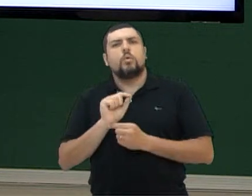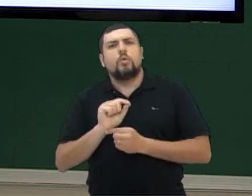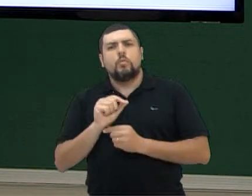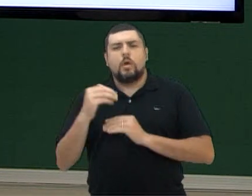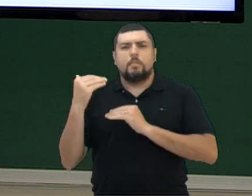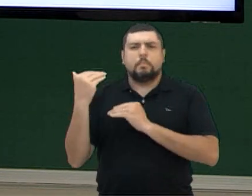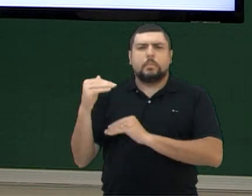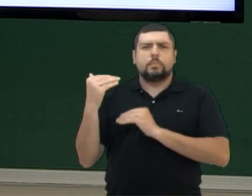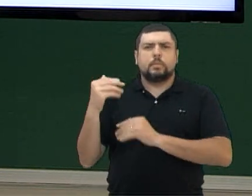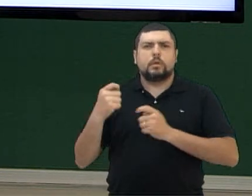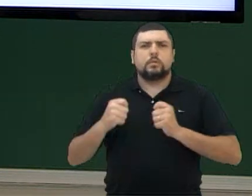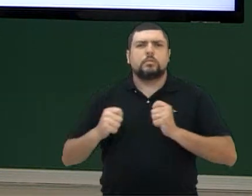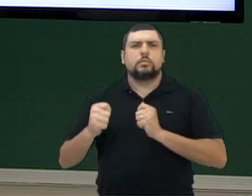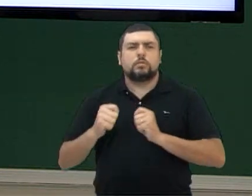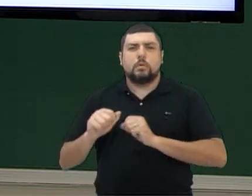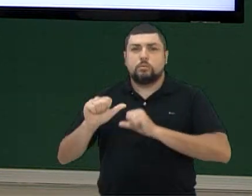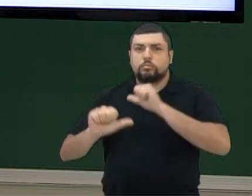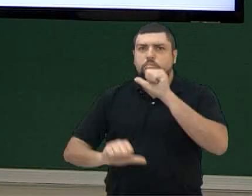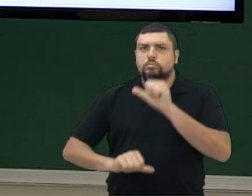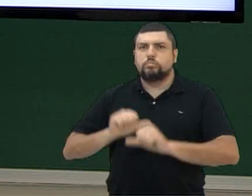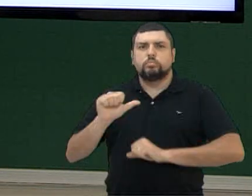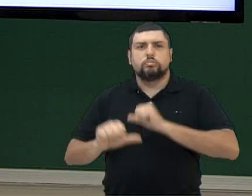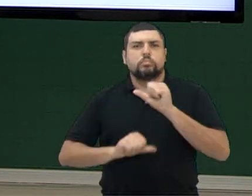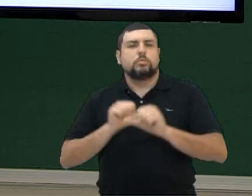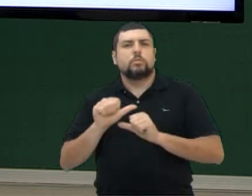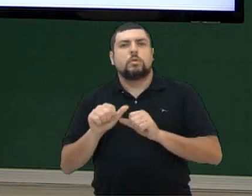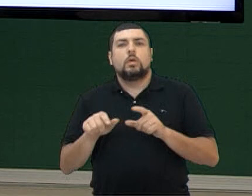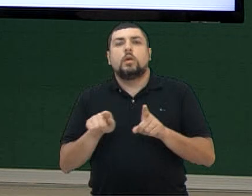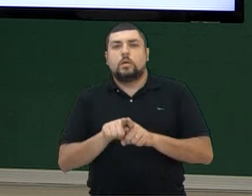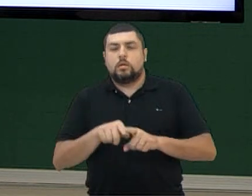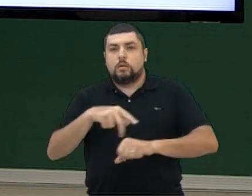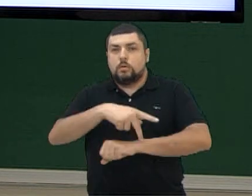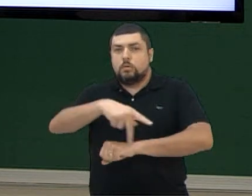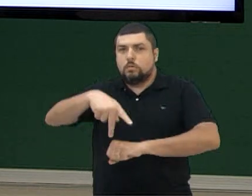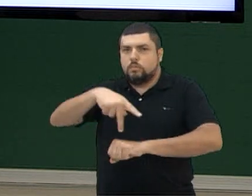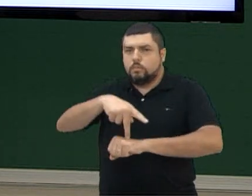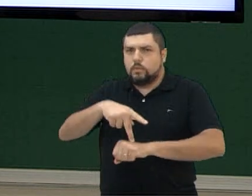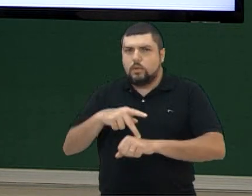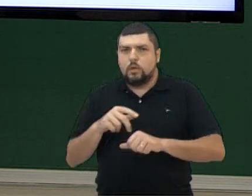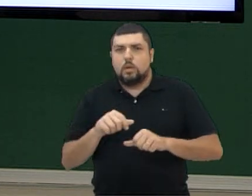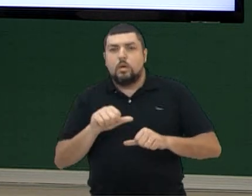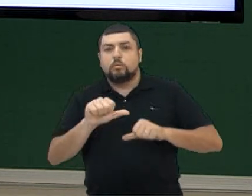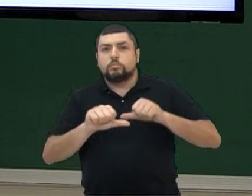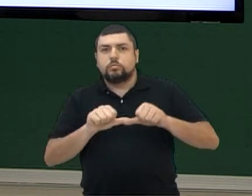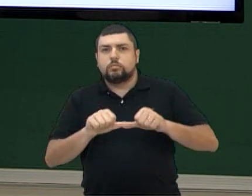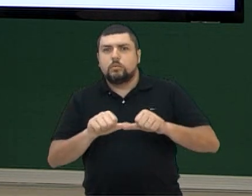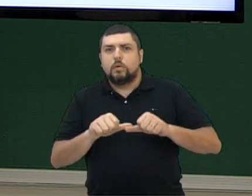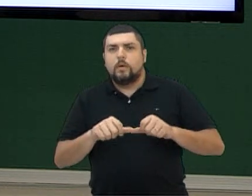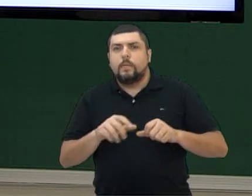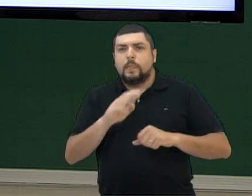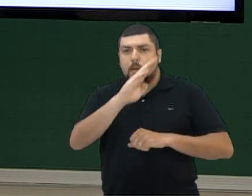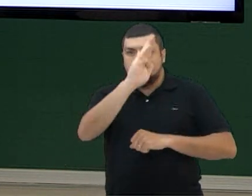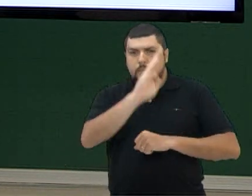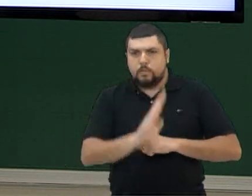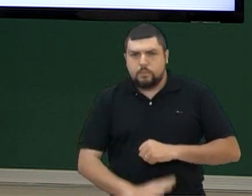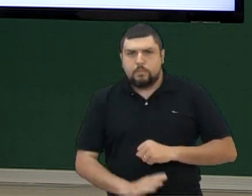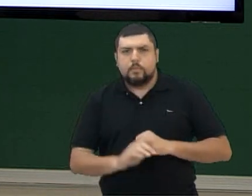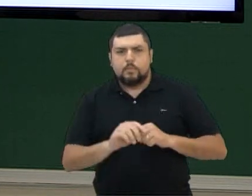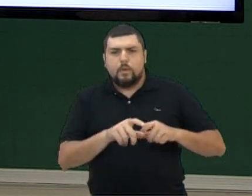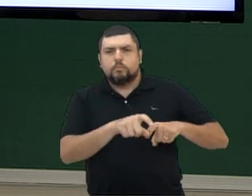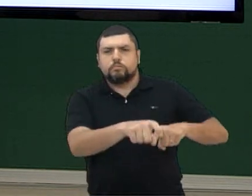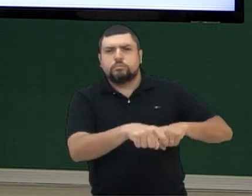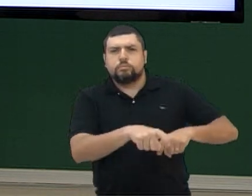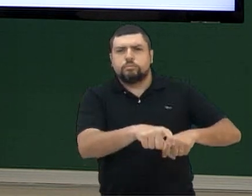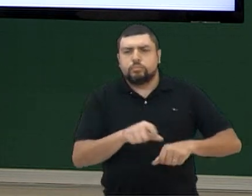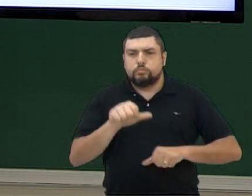da economia brasileira e tentar mudar o país, o Brasil, de um país agroexportador para um país industrial.